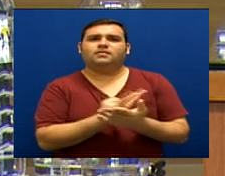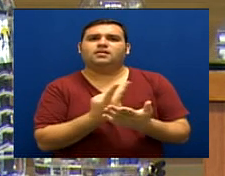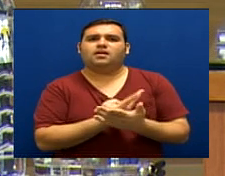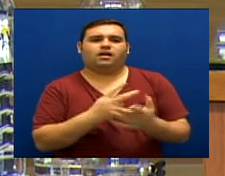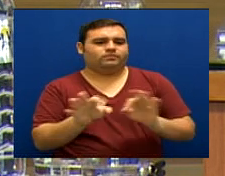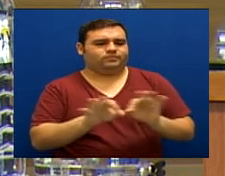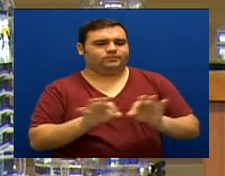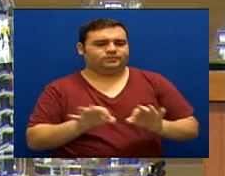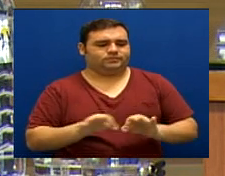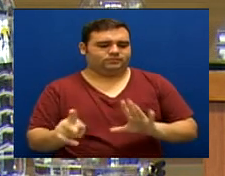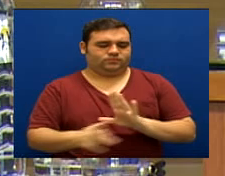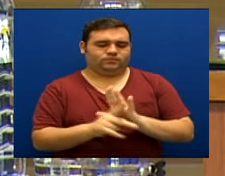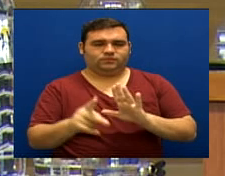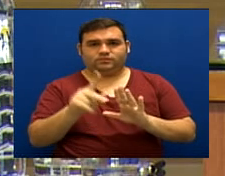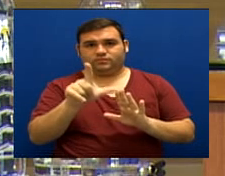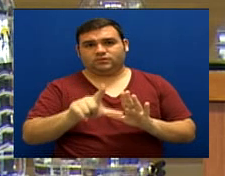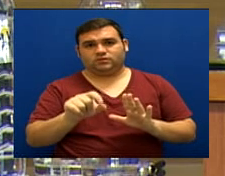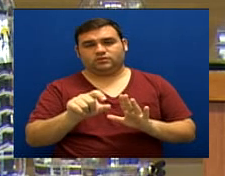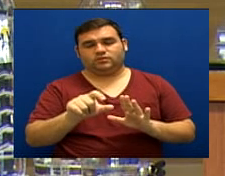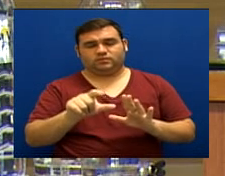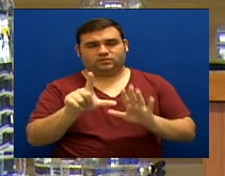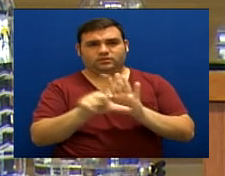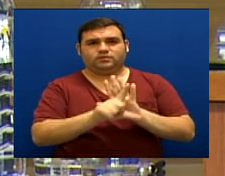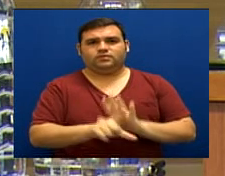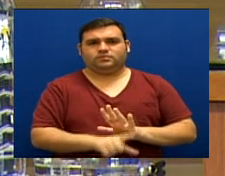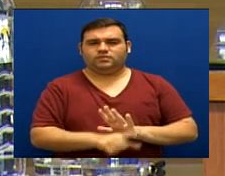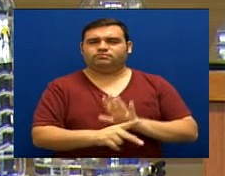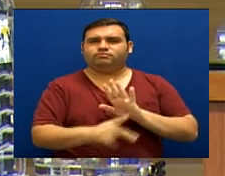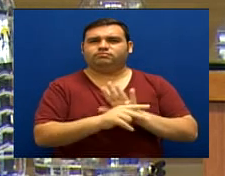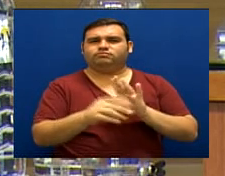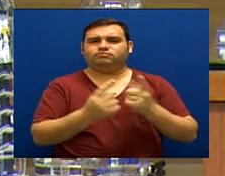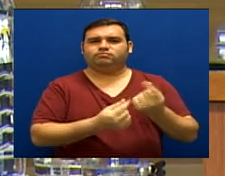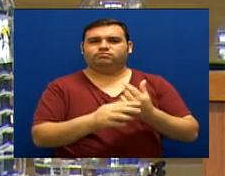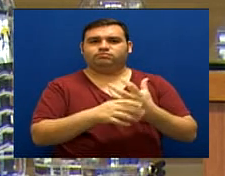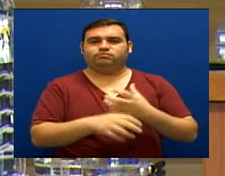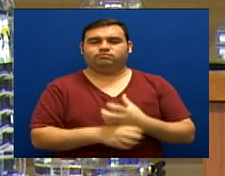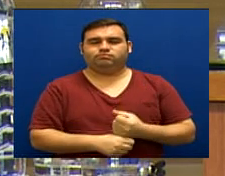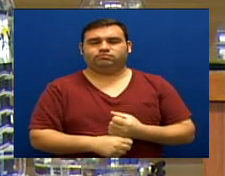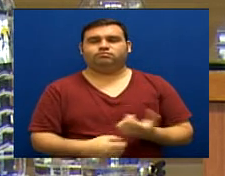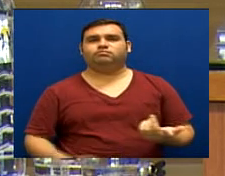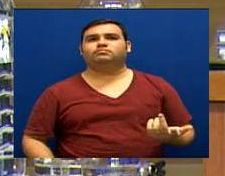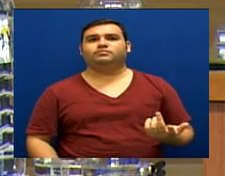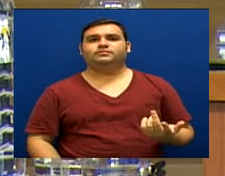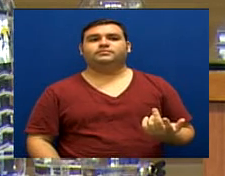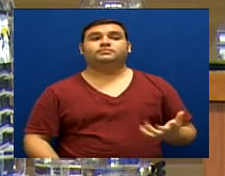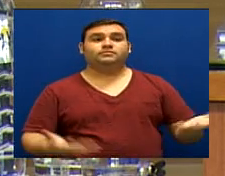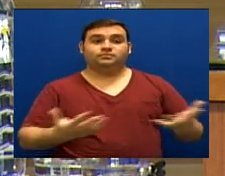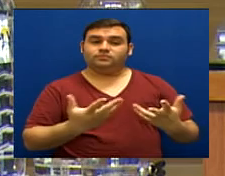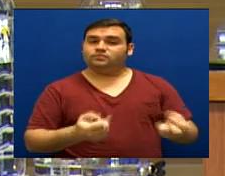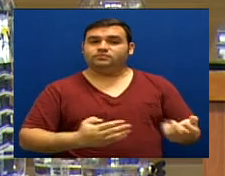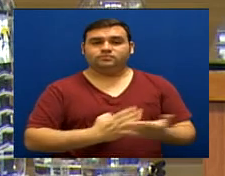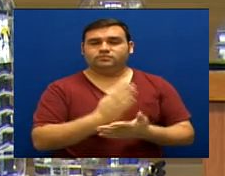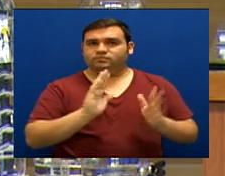no planejamento estratégico da da lua deu isso nós temos agora está provado e nós temos que